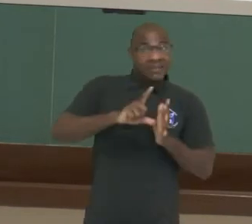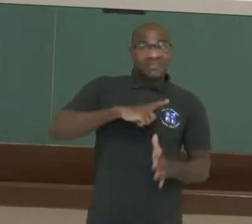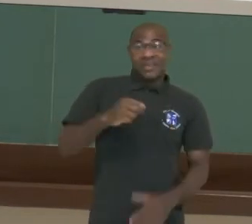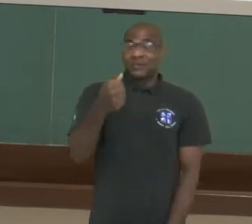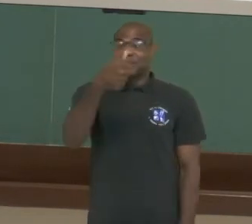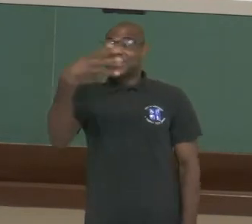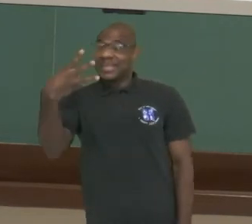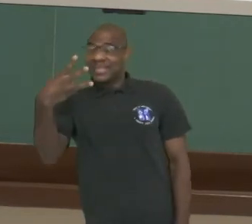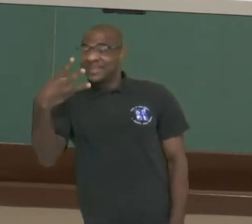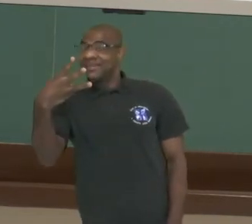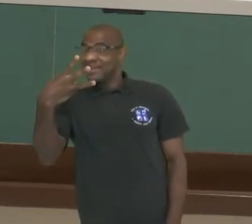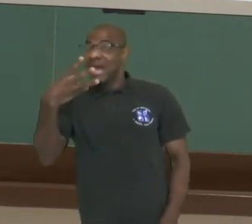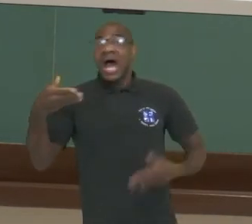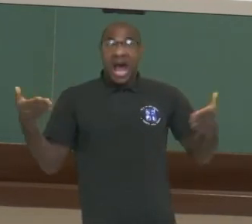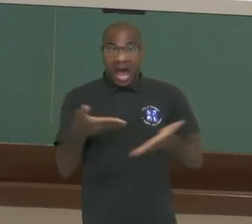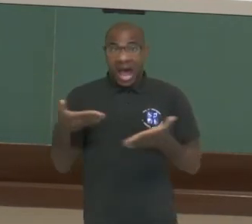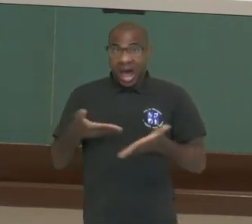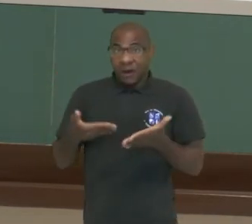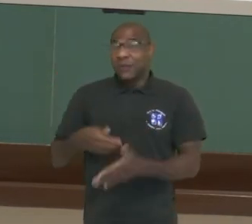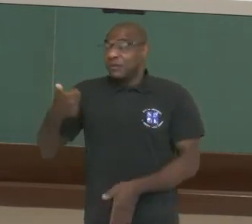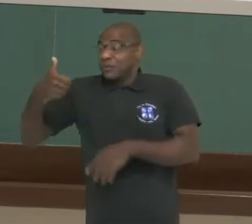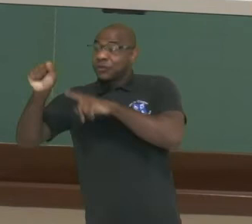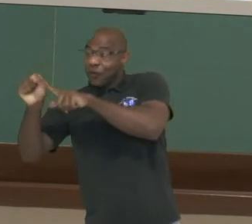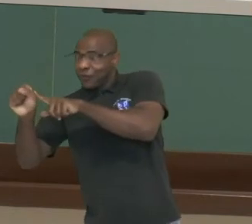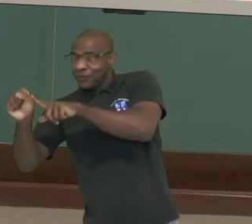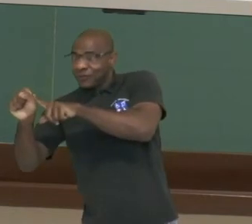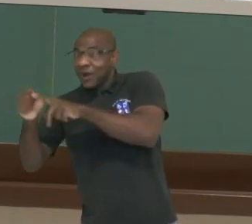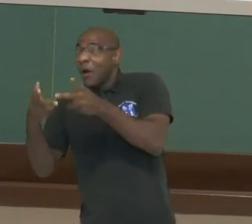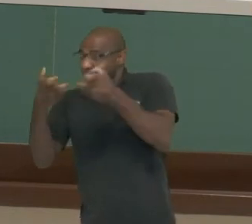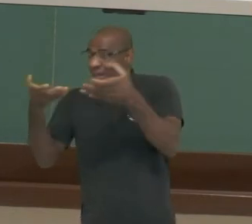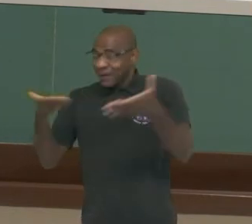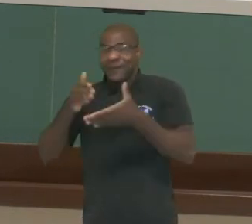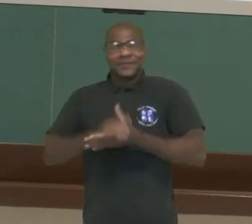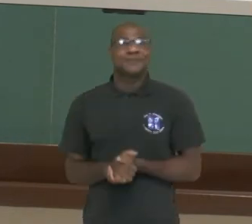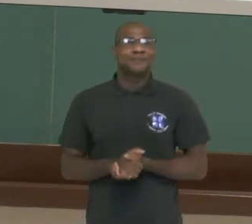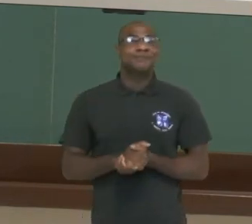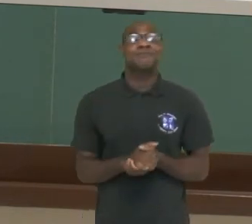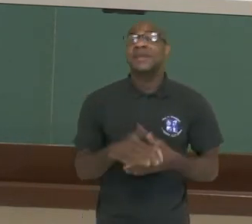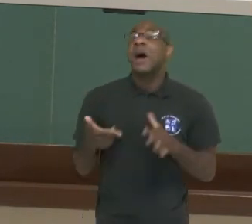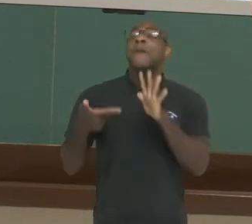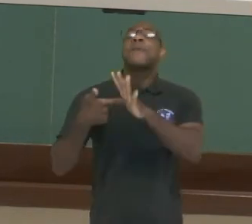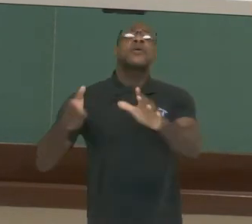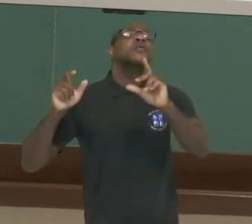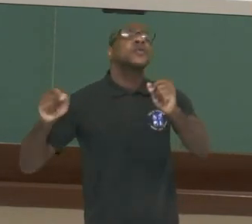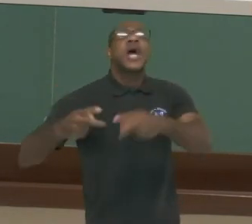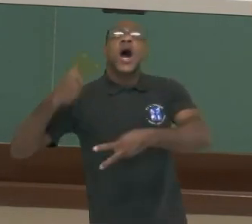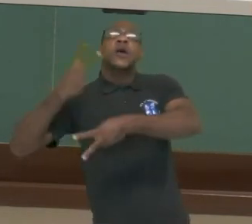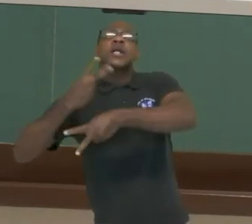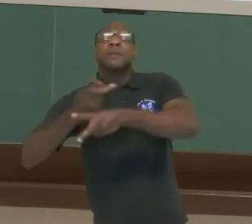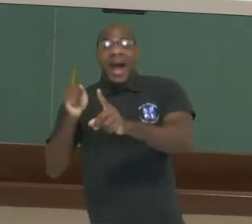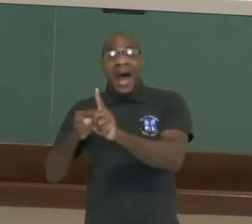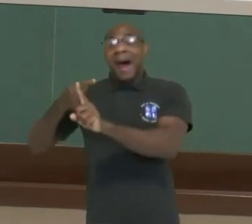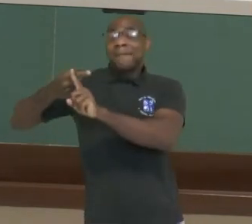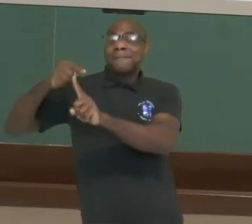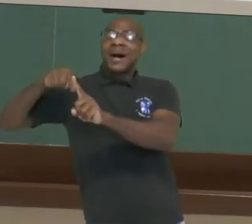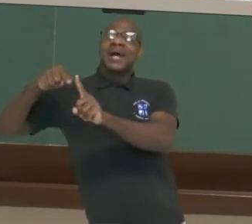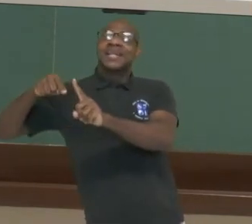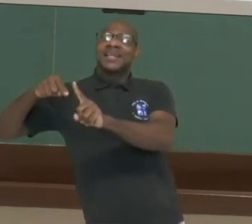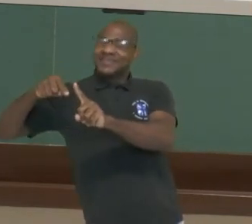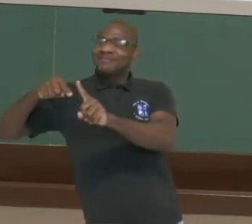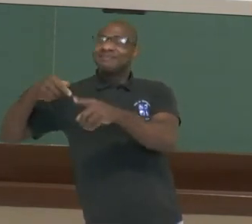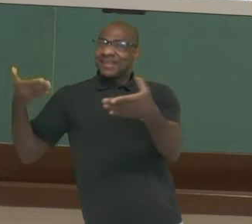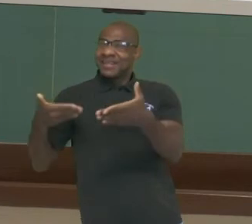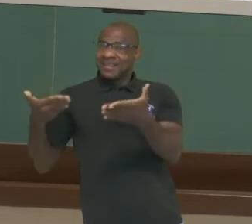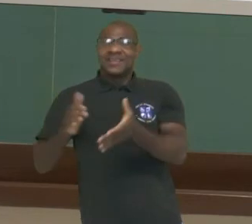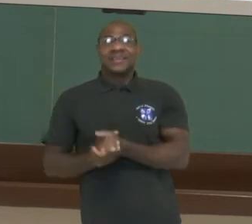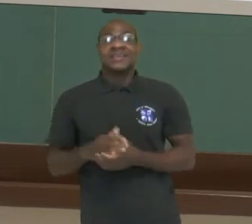13. Agora a gente vai falar do 18. Observe. Então, apresenta um cromossomo a mais no cariótipo. Então,